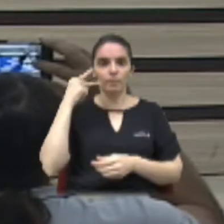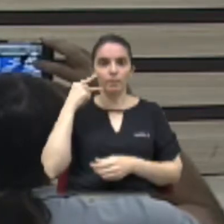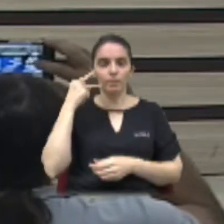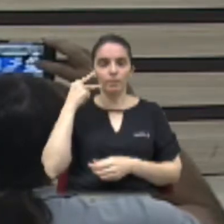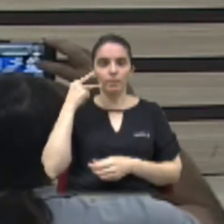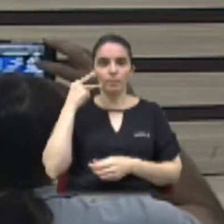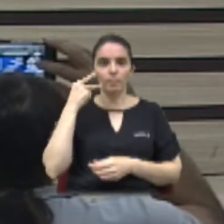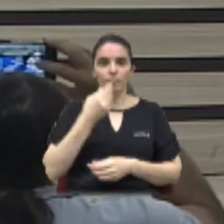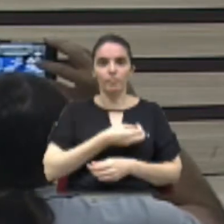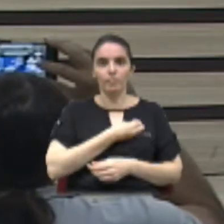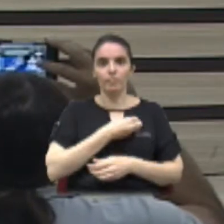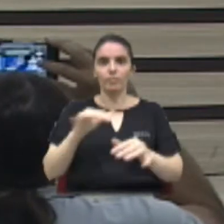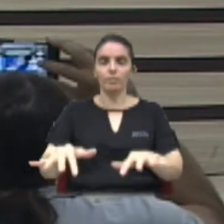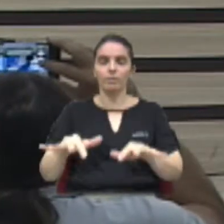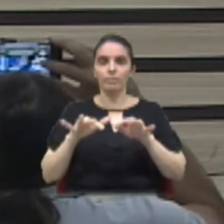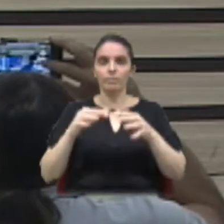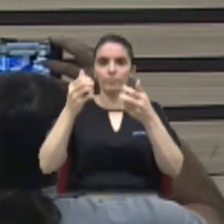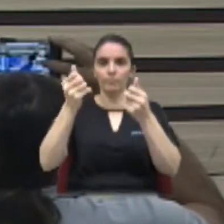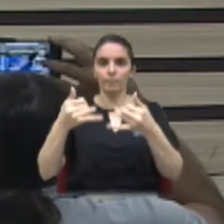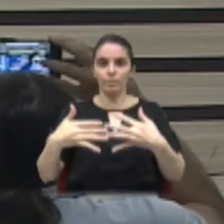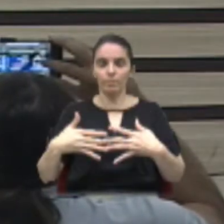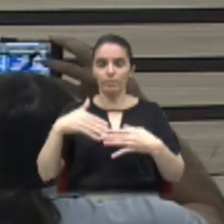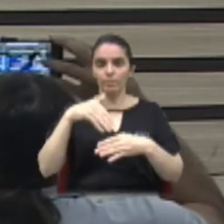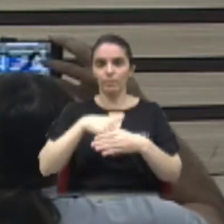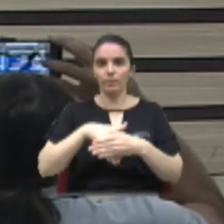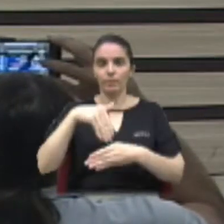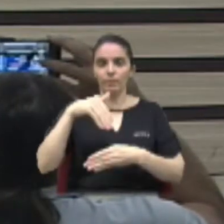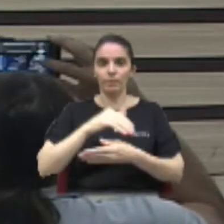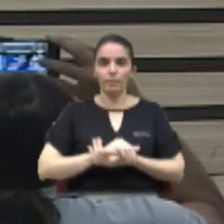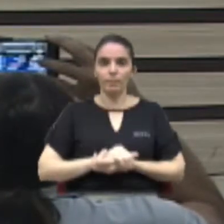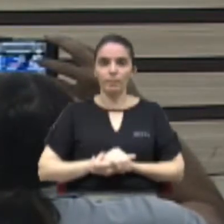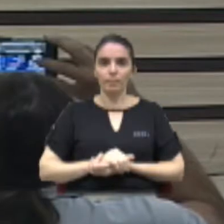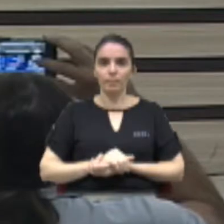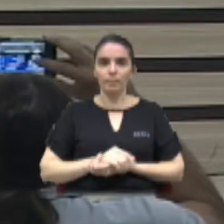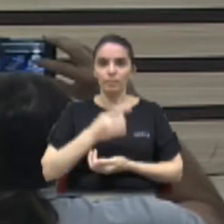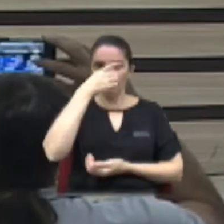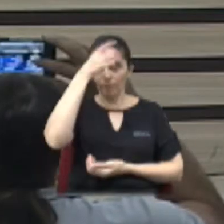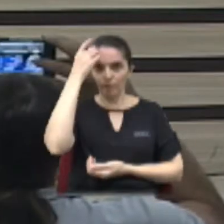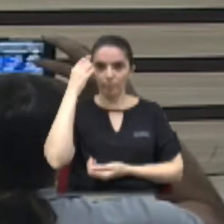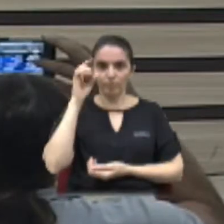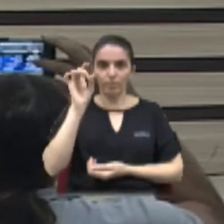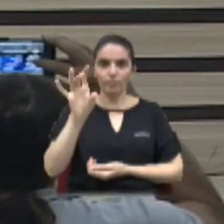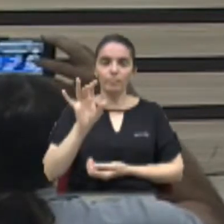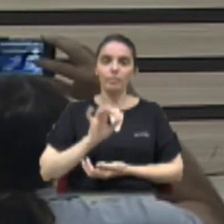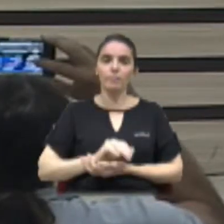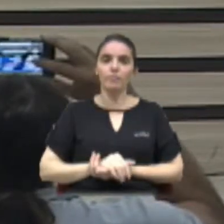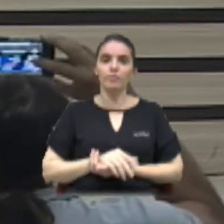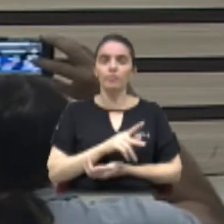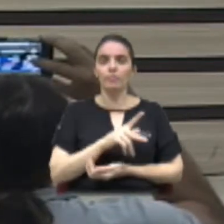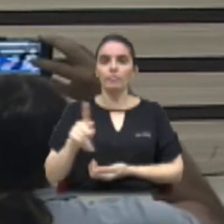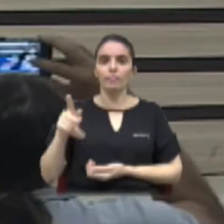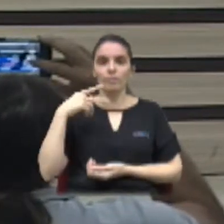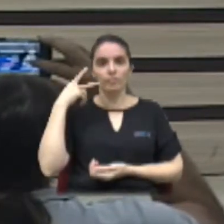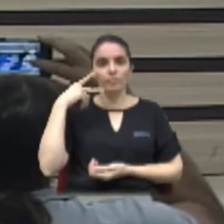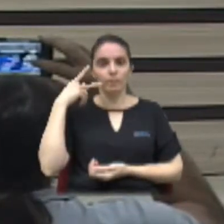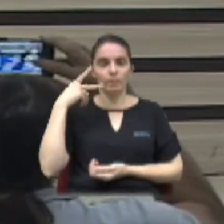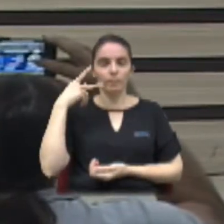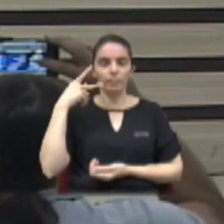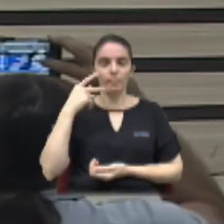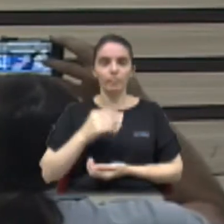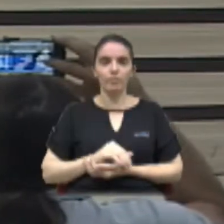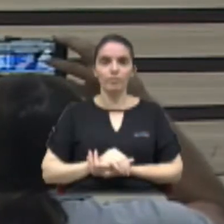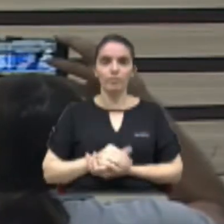correlatos na prefeitura em gestão passada, nada fizeram para alterar a situação que hoje lutam por direitos neste governo. Apenas isso, e